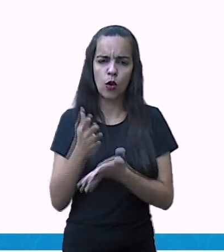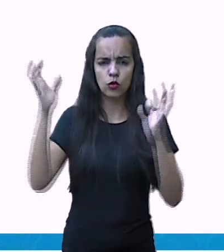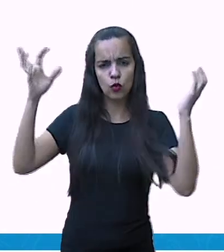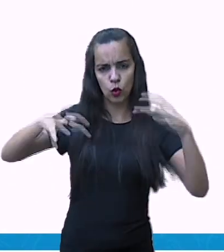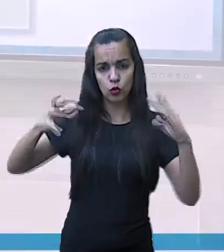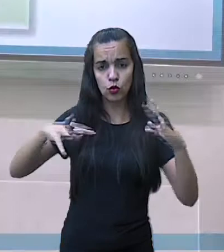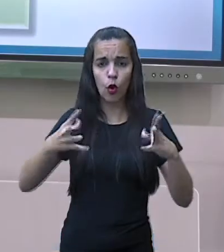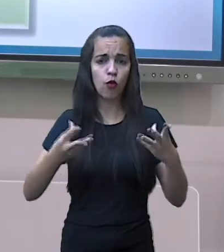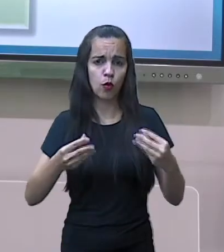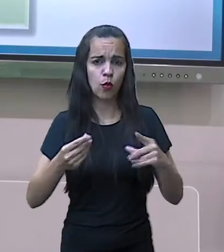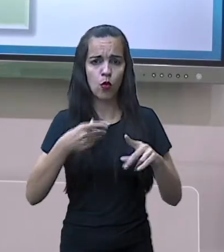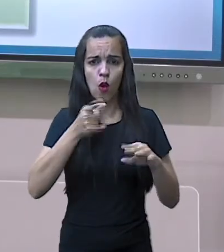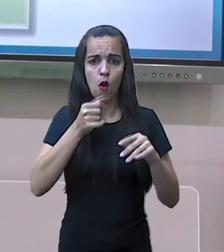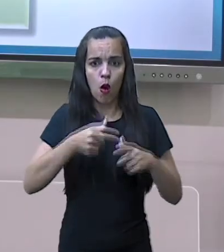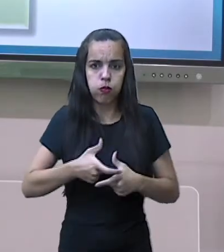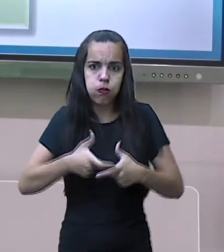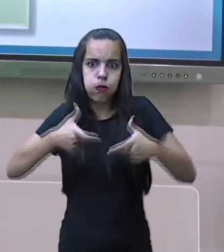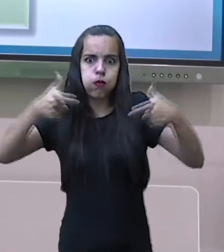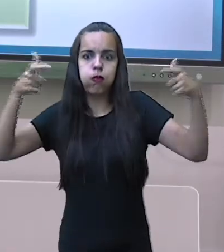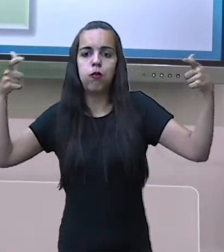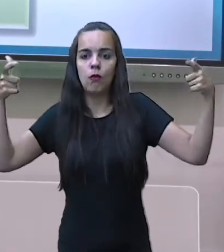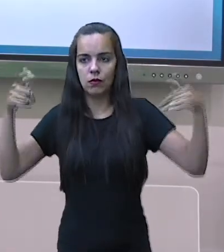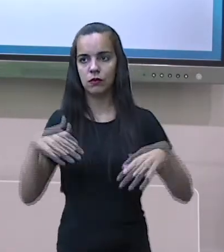é o regime fluvial.